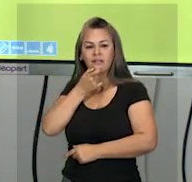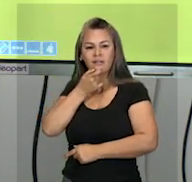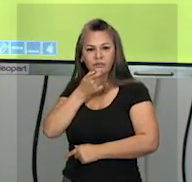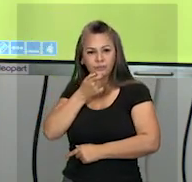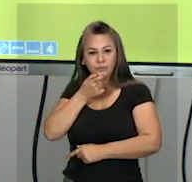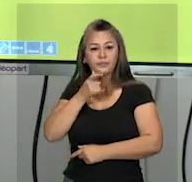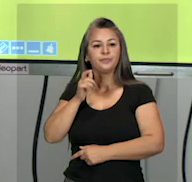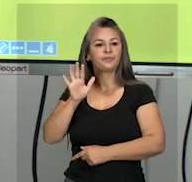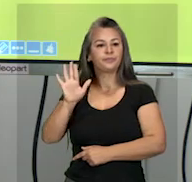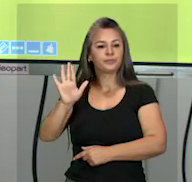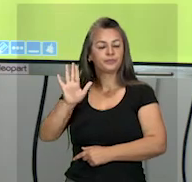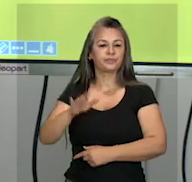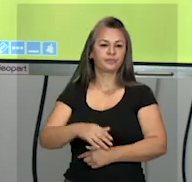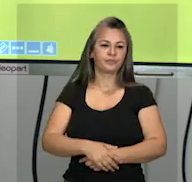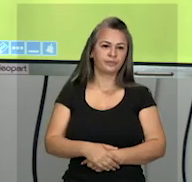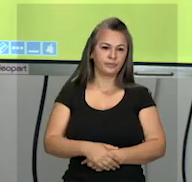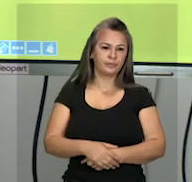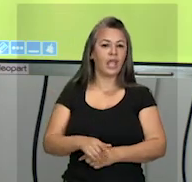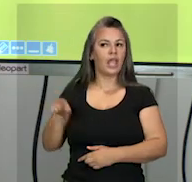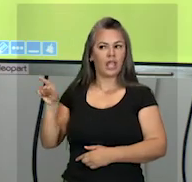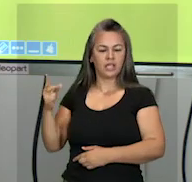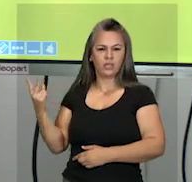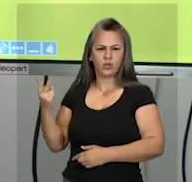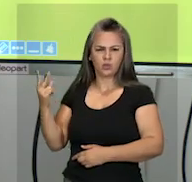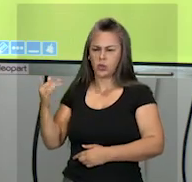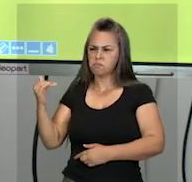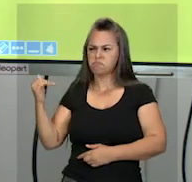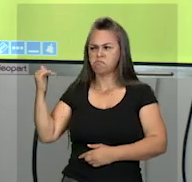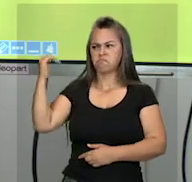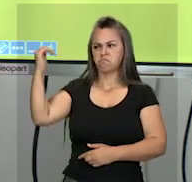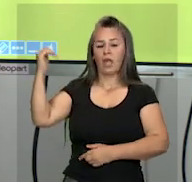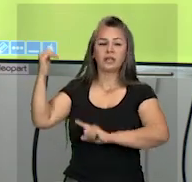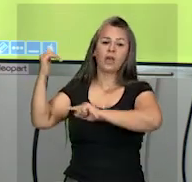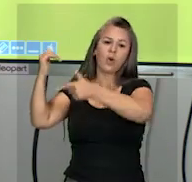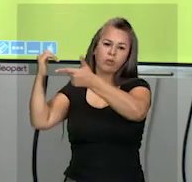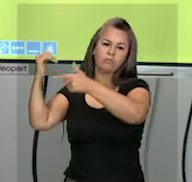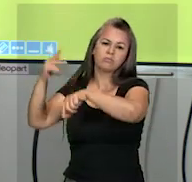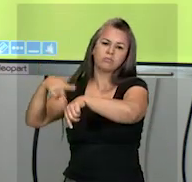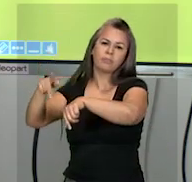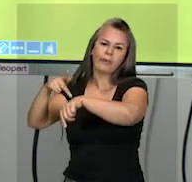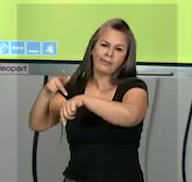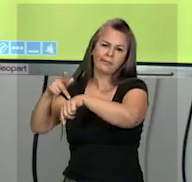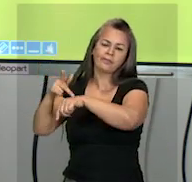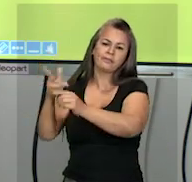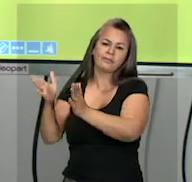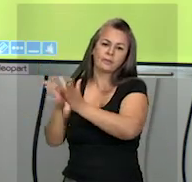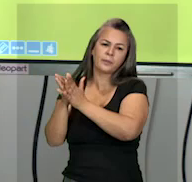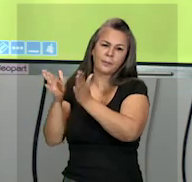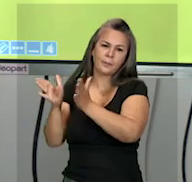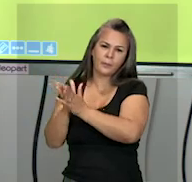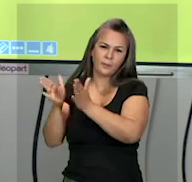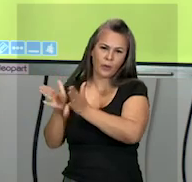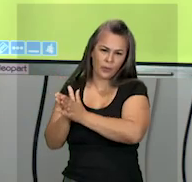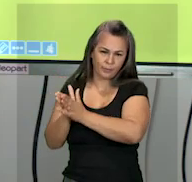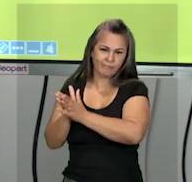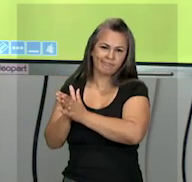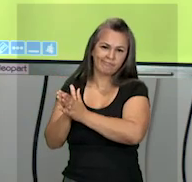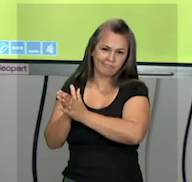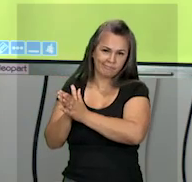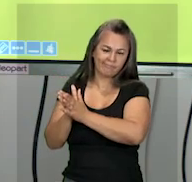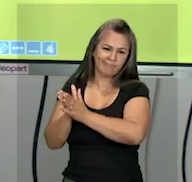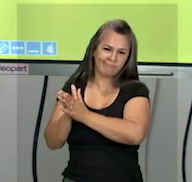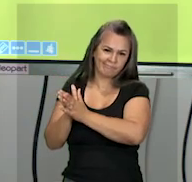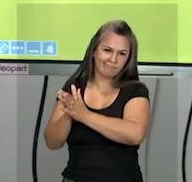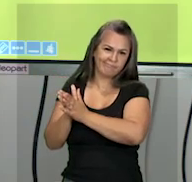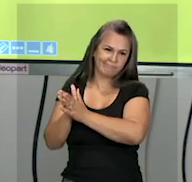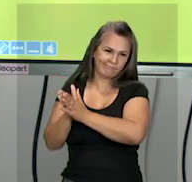mais complicada, porque são países pobres, em sua maioria, e vários deles ainda são dominados por países da Europa, como a França,